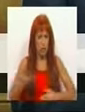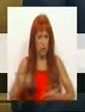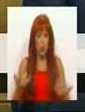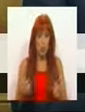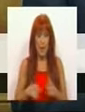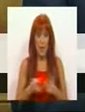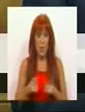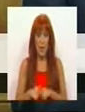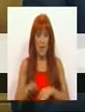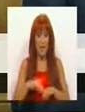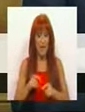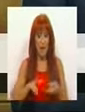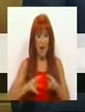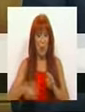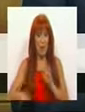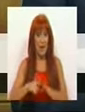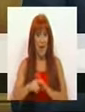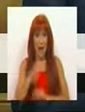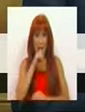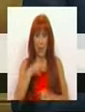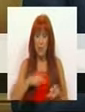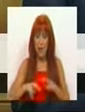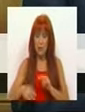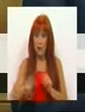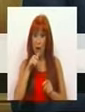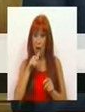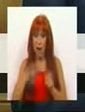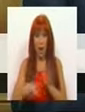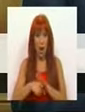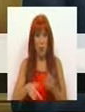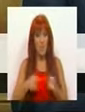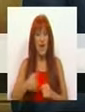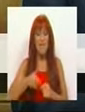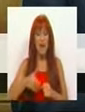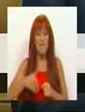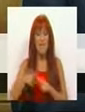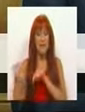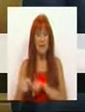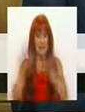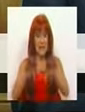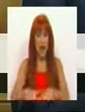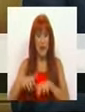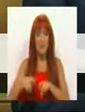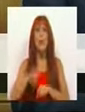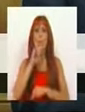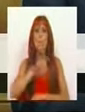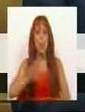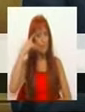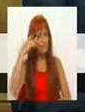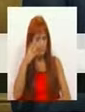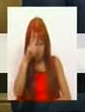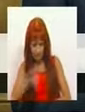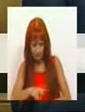é necessário proceder a uma alteração da Lei da Água. Essa alteração à Lei da Água estará em breve nesta Assembleia para poder ser